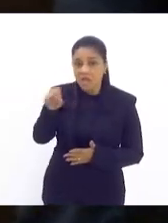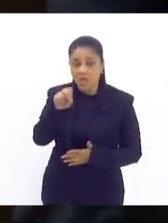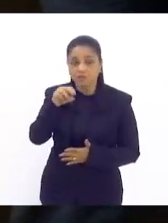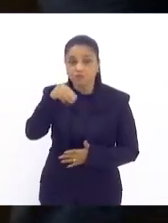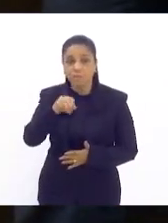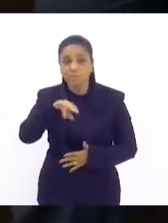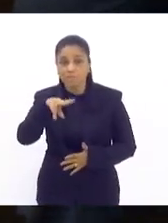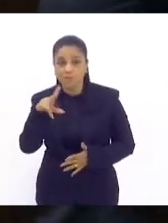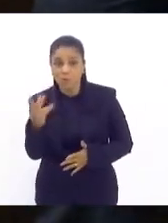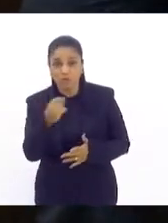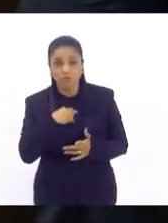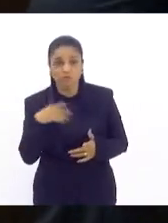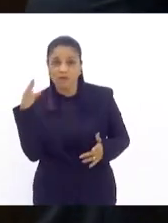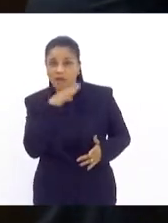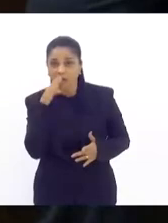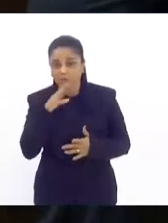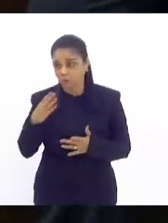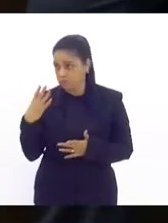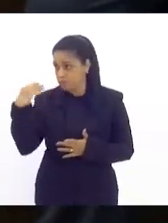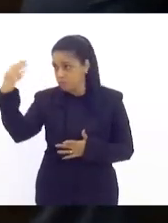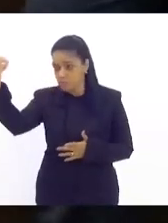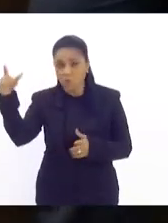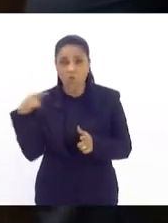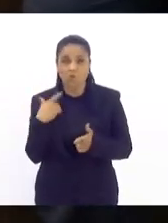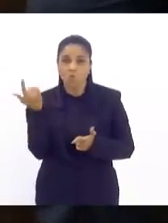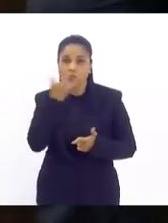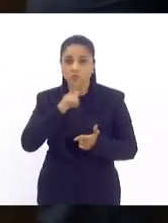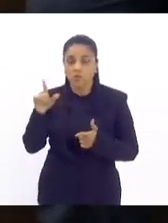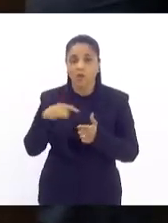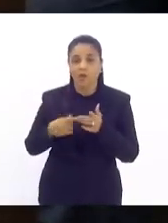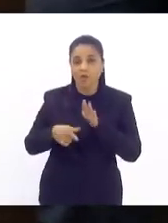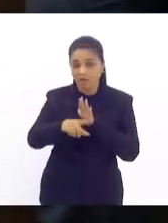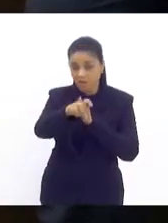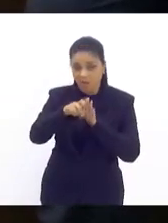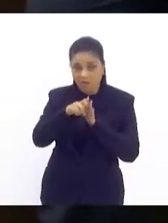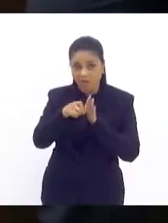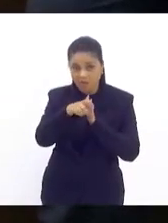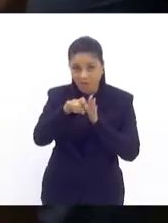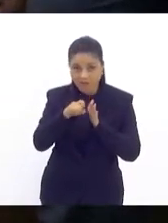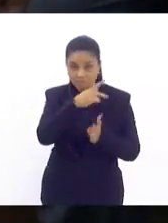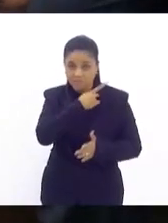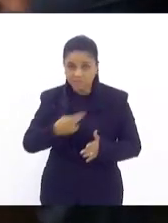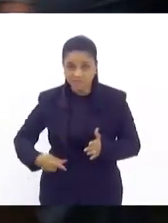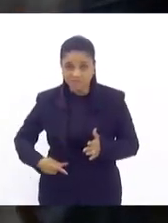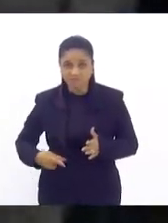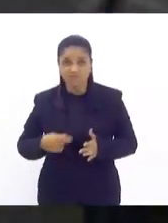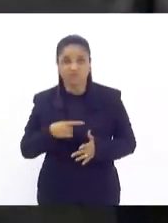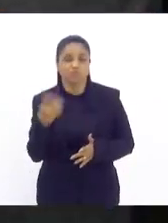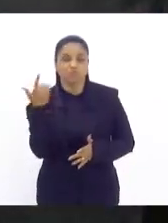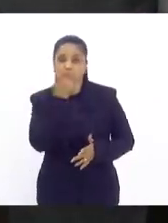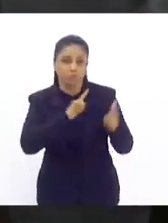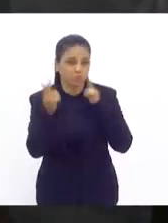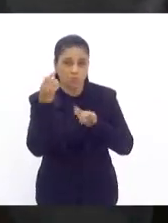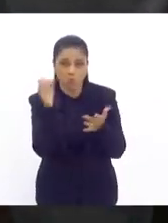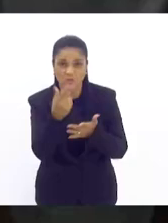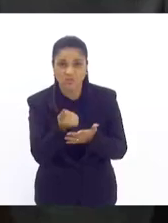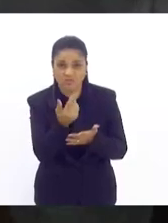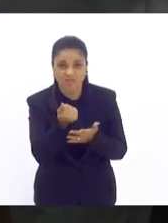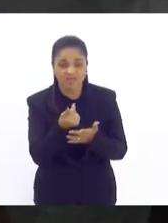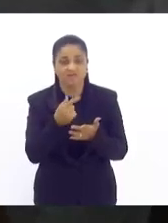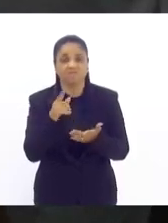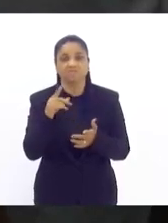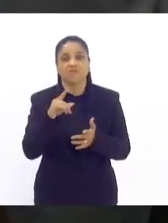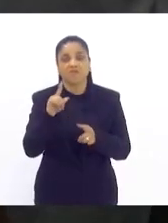e nós tínhamos um presidente em legumelo que as pessoas conseguem seguindo a briga